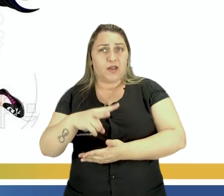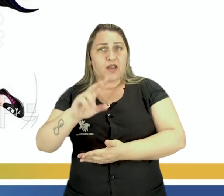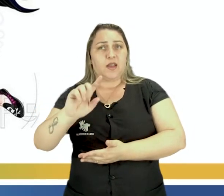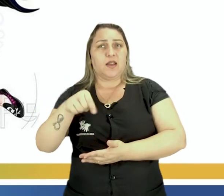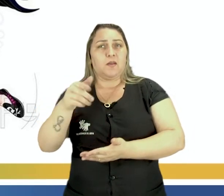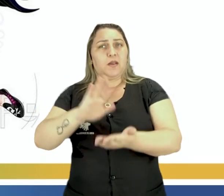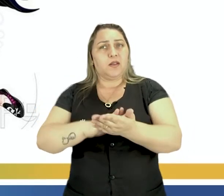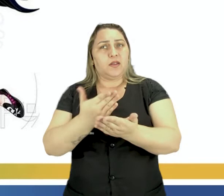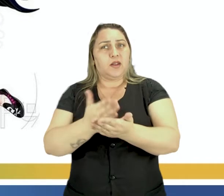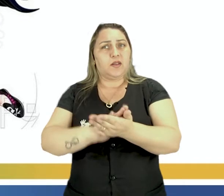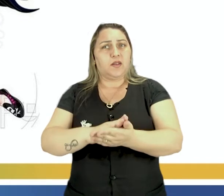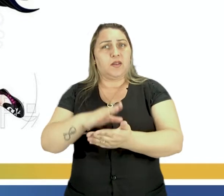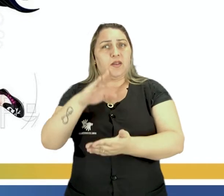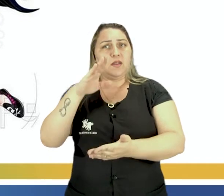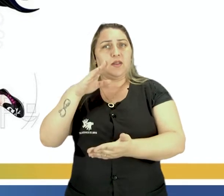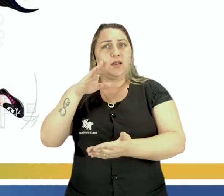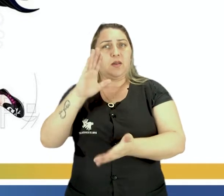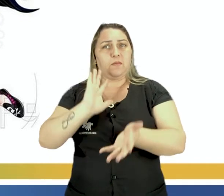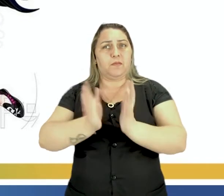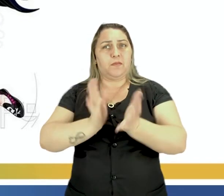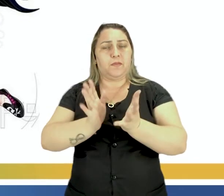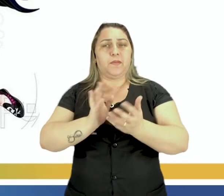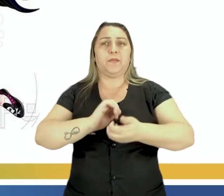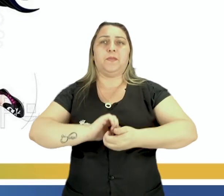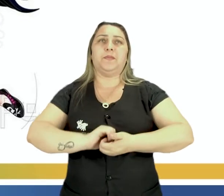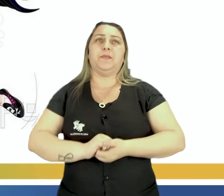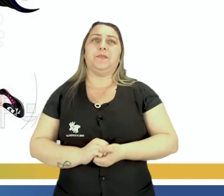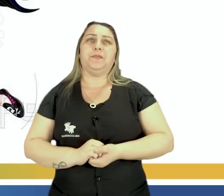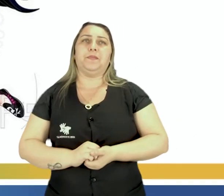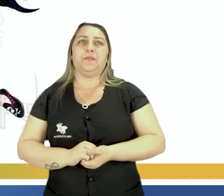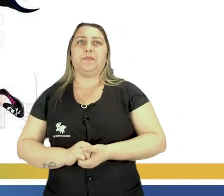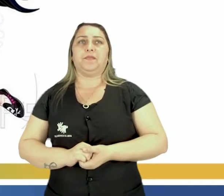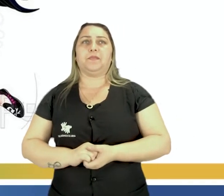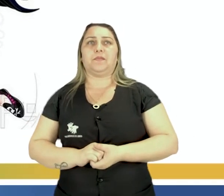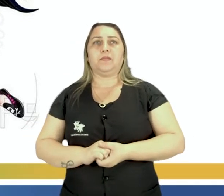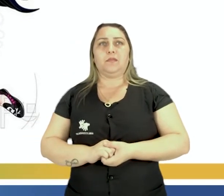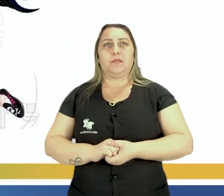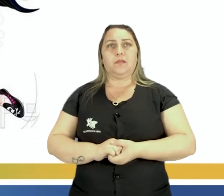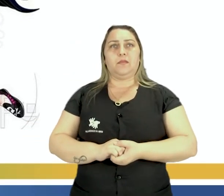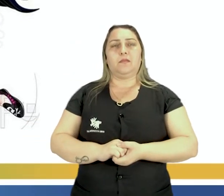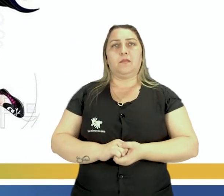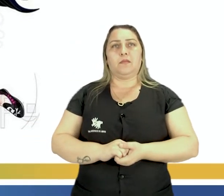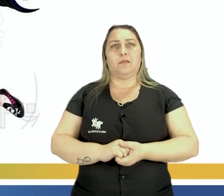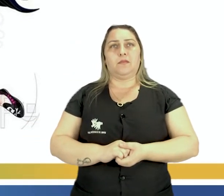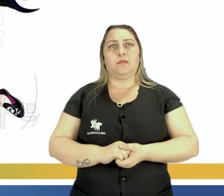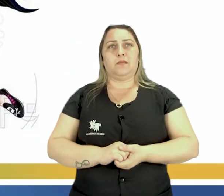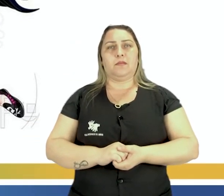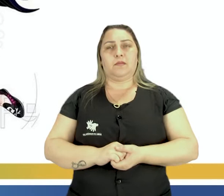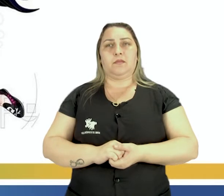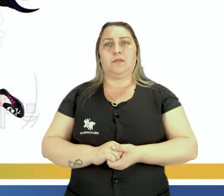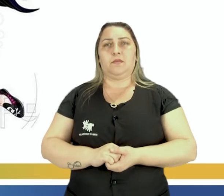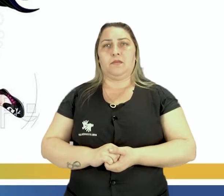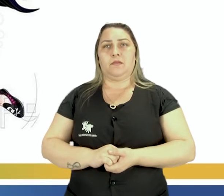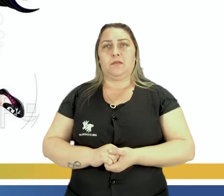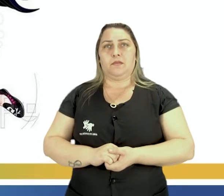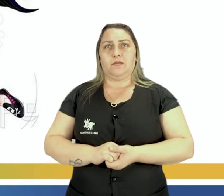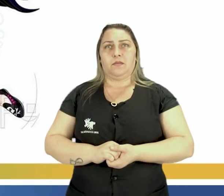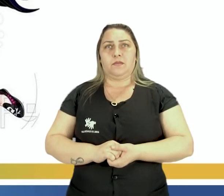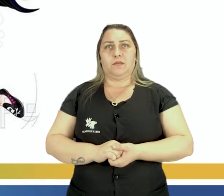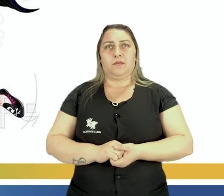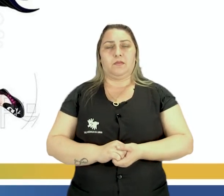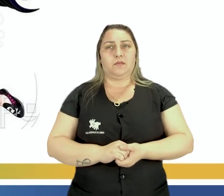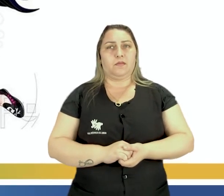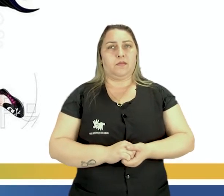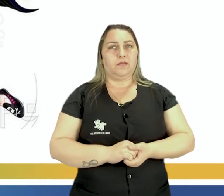prestem atenção para a gente poder responder algumas perguntas sobre ele. Então, o texto diz assim: My name is Jessica, I'm a lively